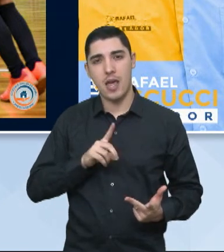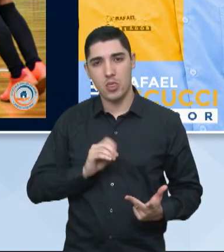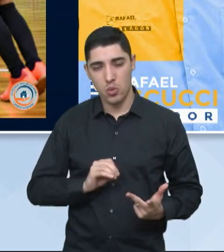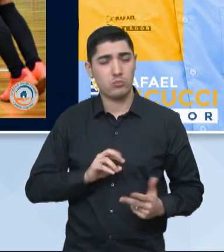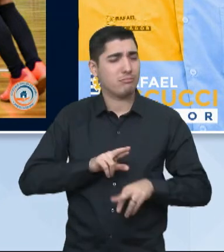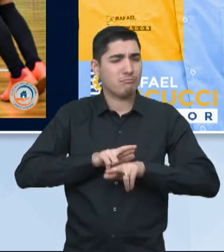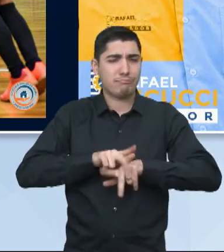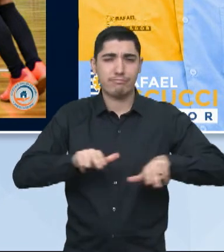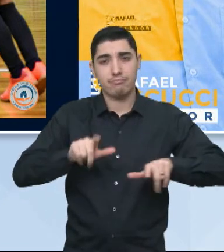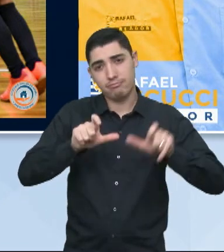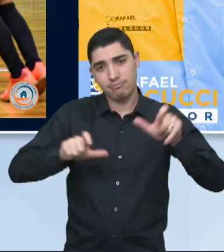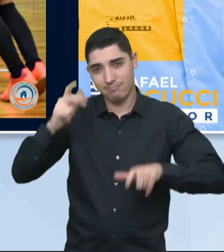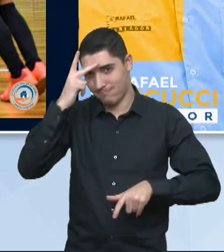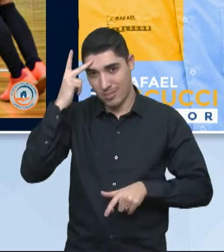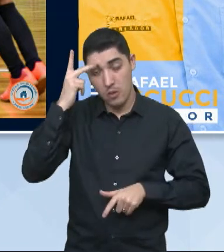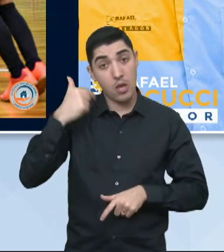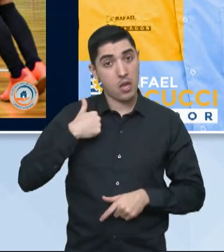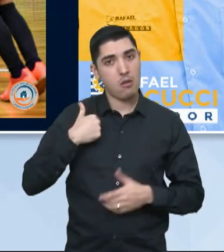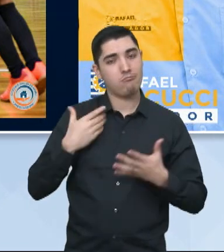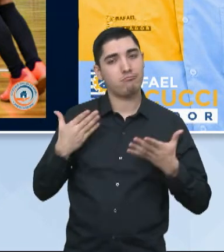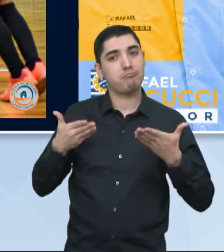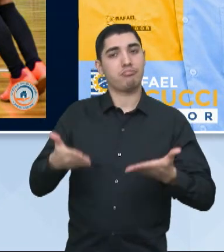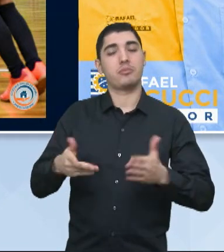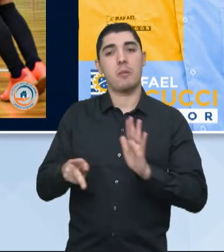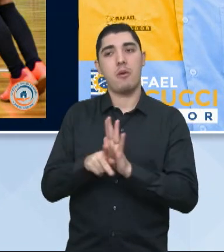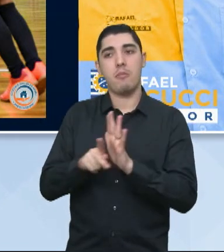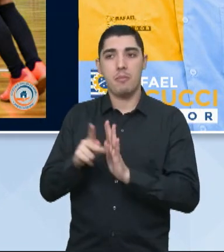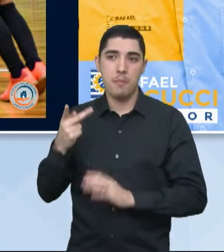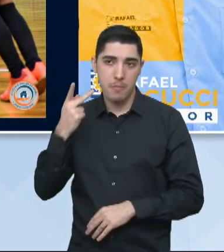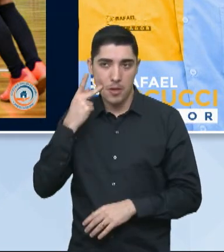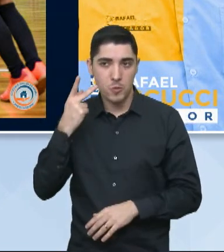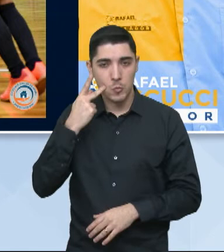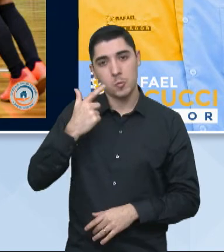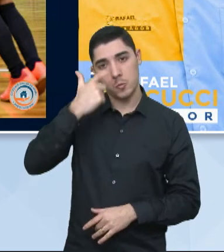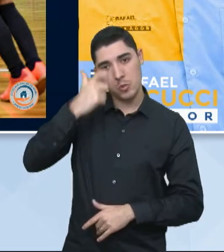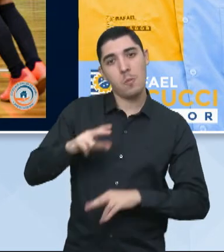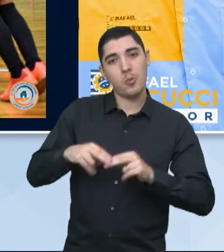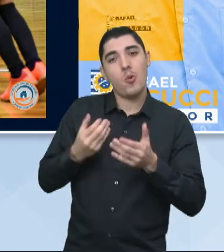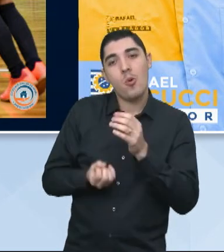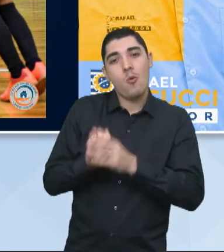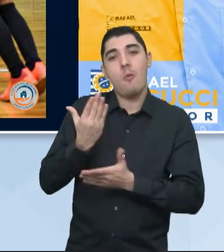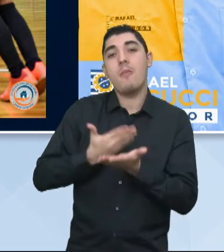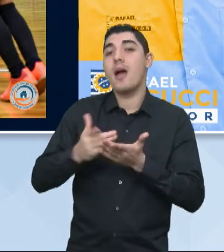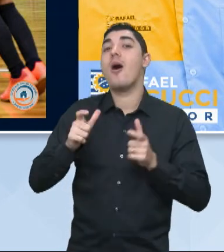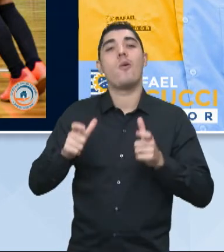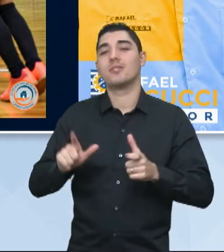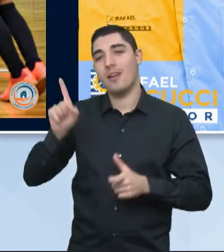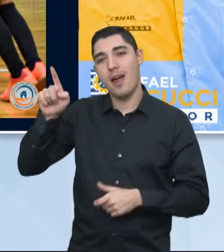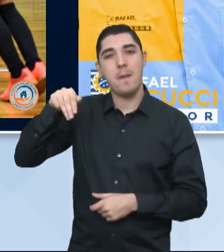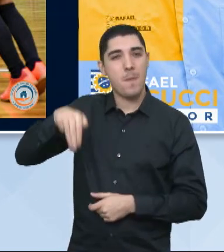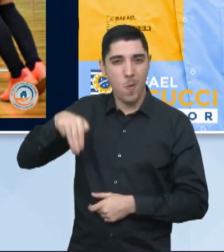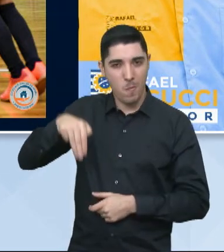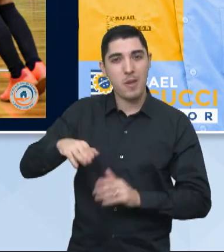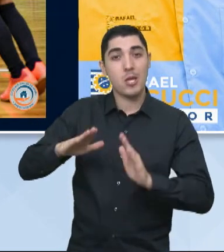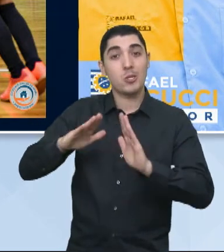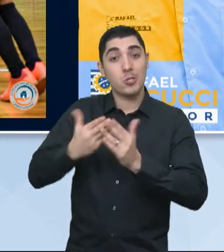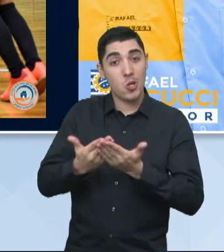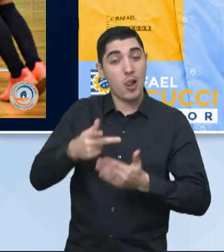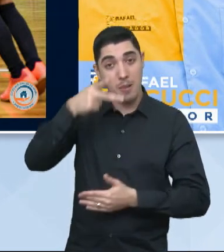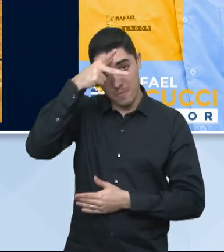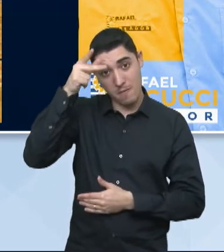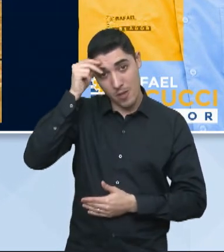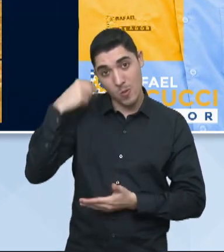isso de volta. Eu que me tornei pascute lá no poliesportivo do Jardim Morumbi, jogava nas escolinhas de futebol da prefeitura, e hoje a gente